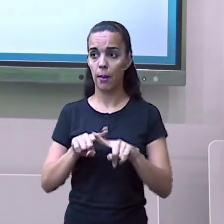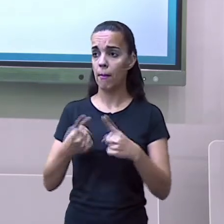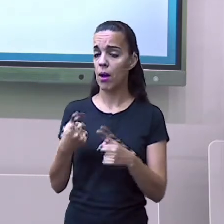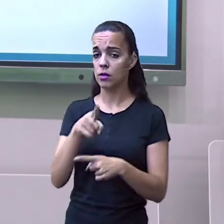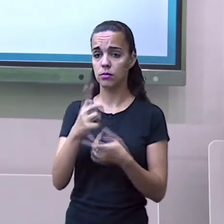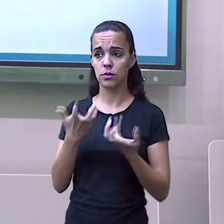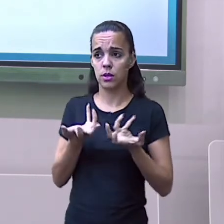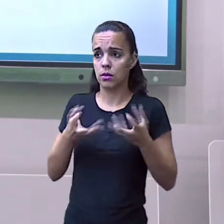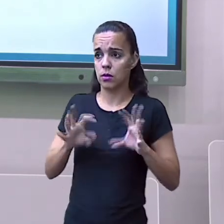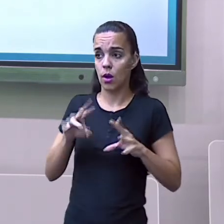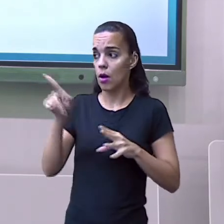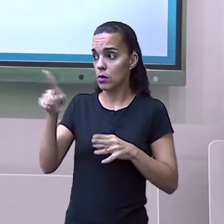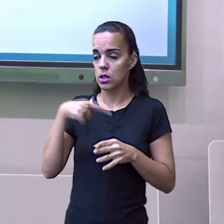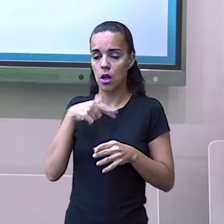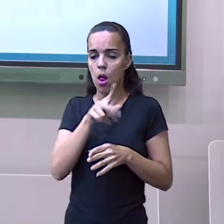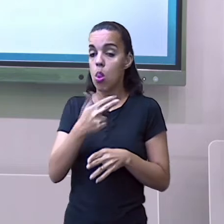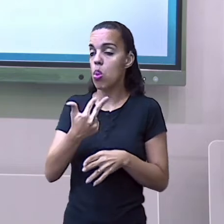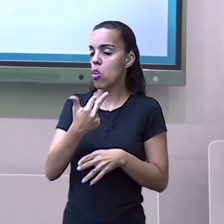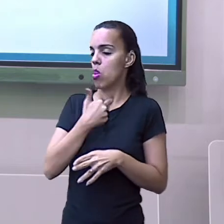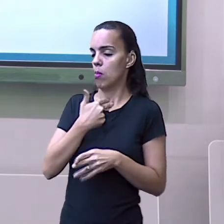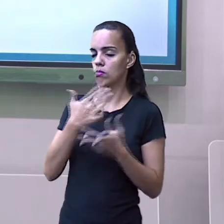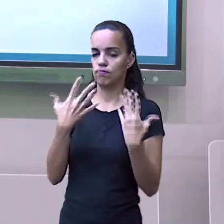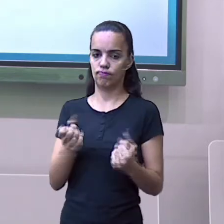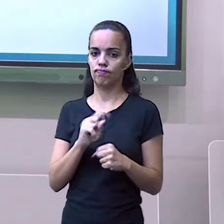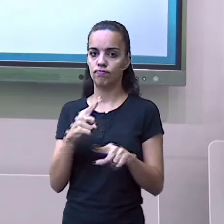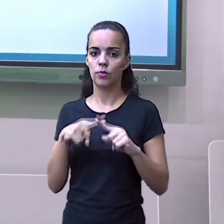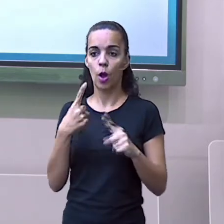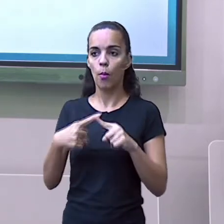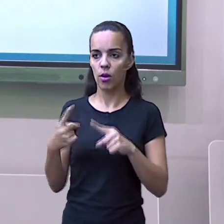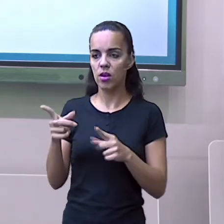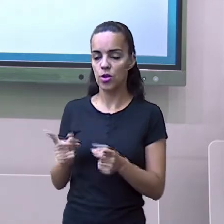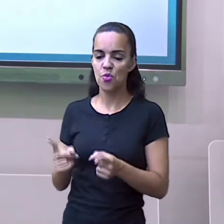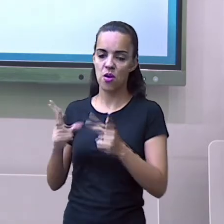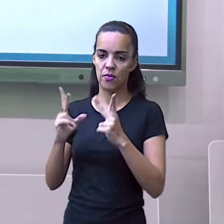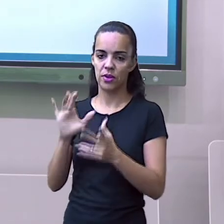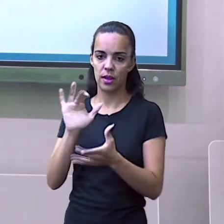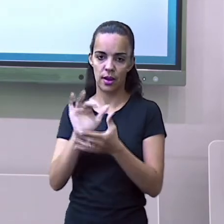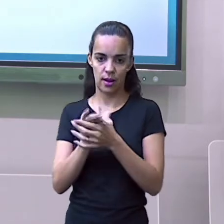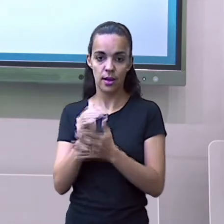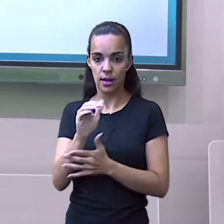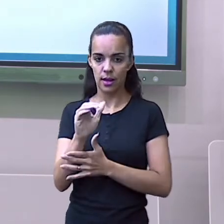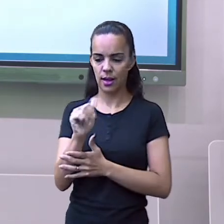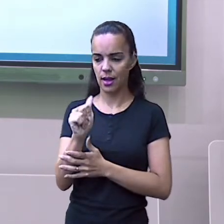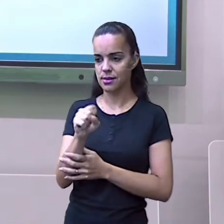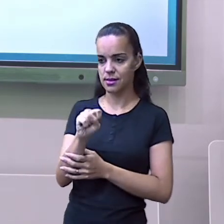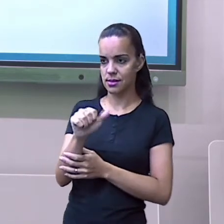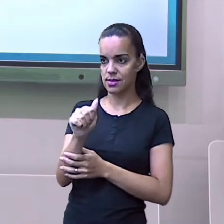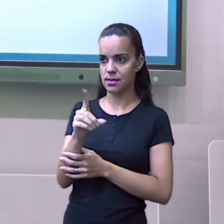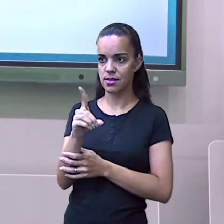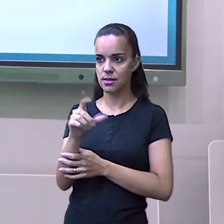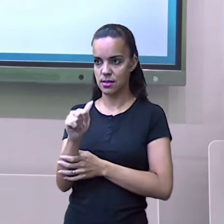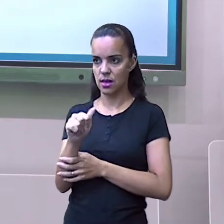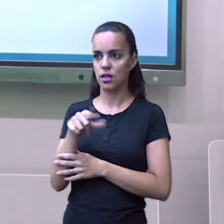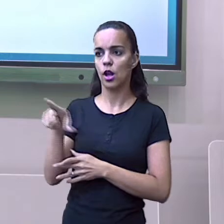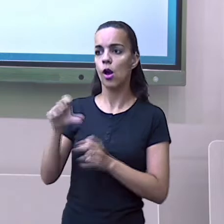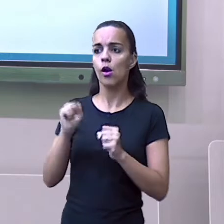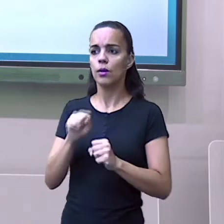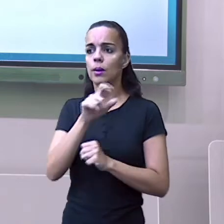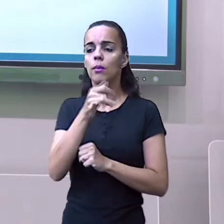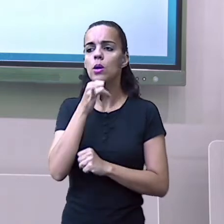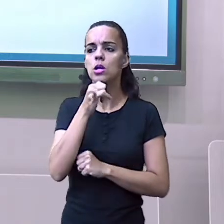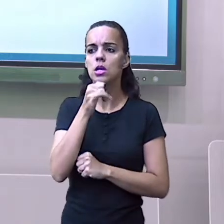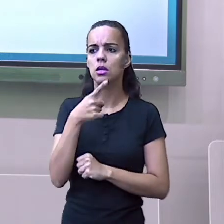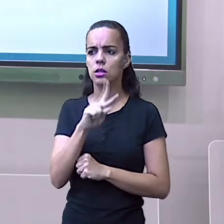Isso é venda casada. Isso é ilegal. Você não precisa adquirir o seguro. Você pode